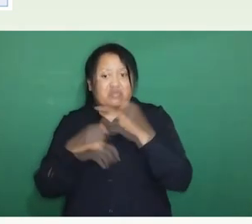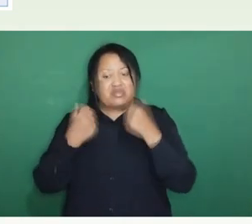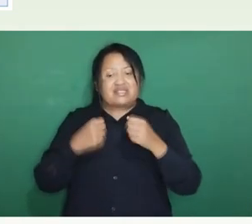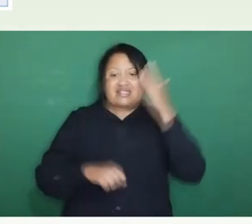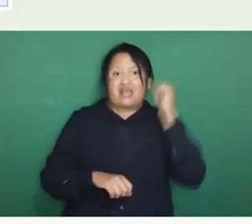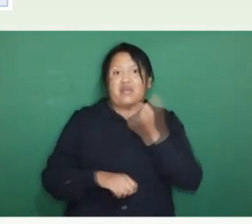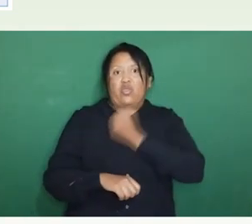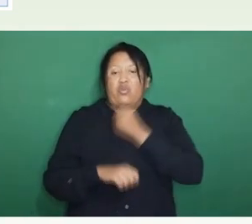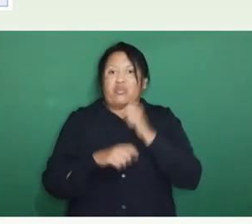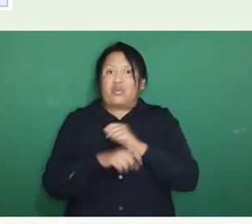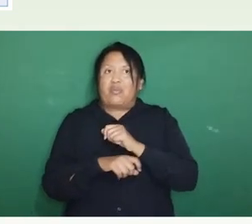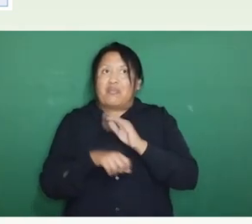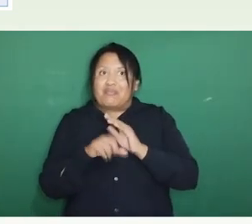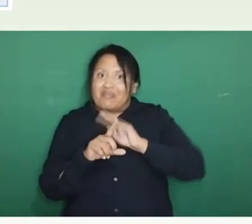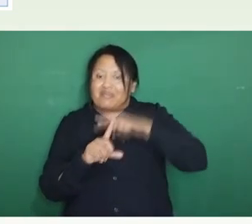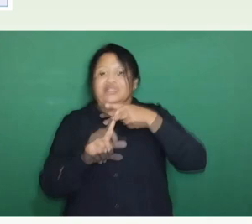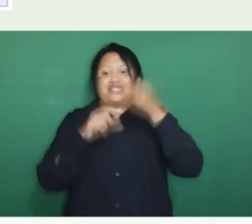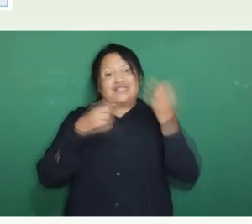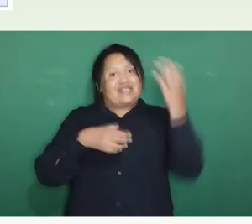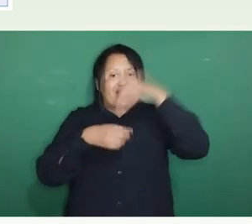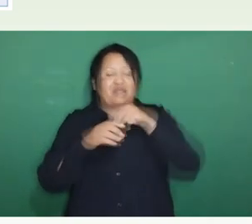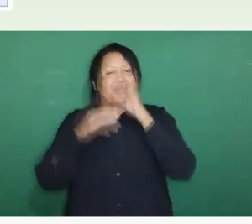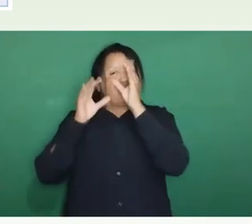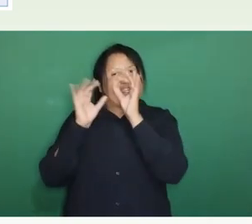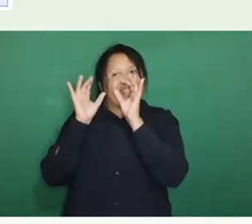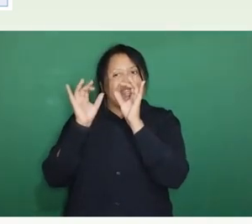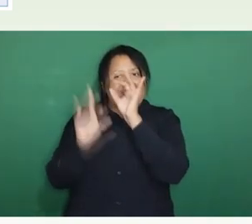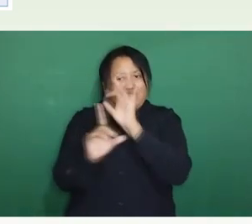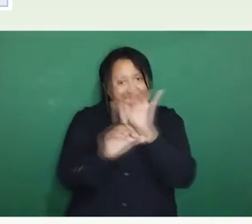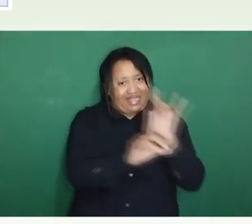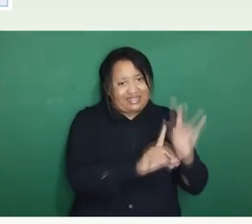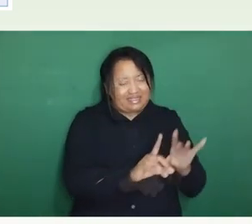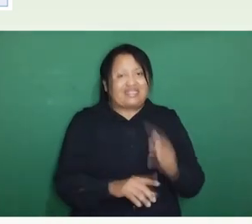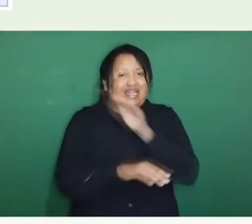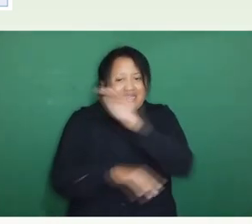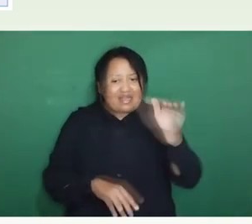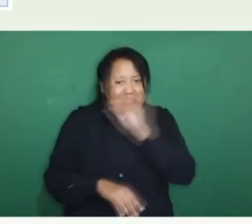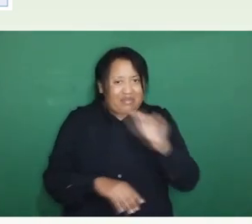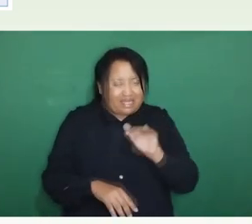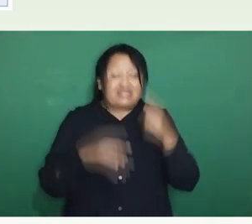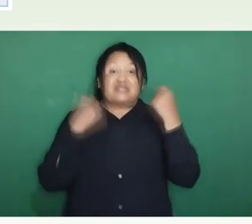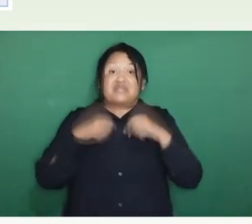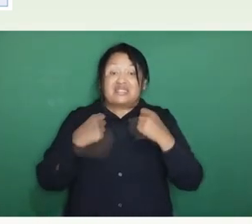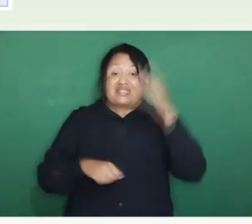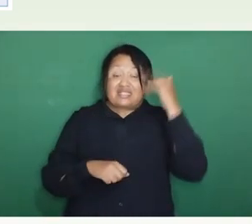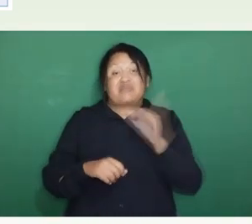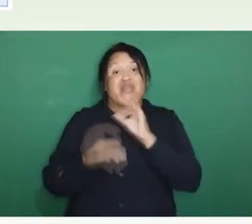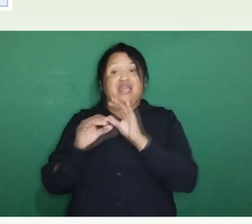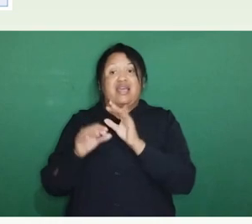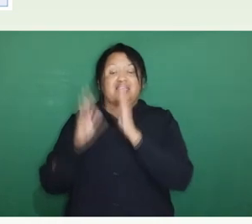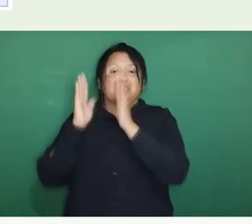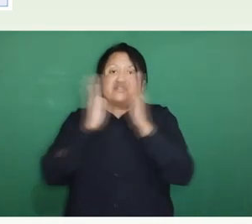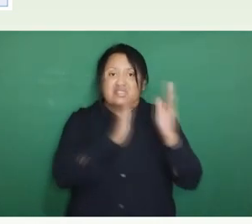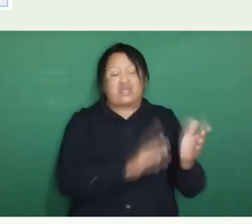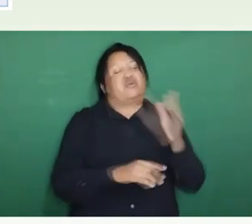em cada camada eletrônica e também tem que saber fazer a distribuição de elétrons em cada